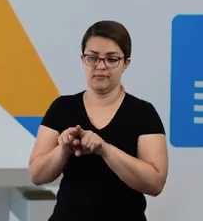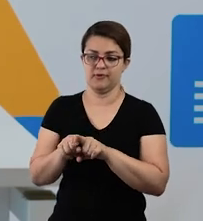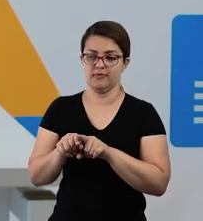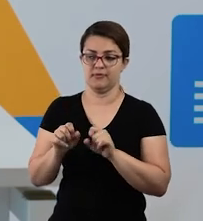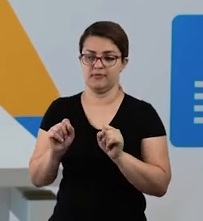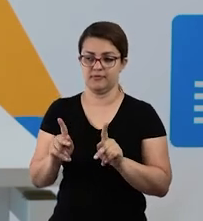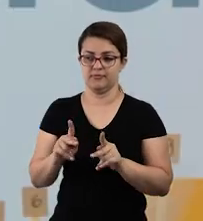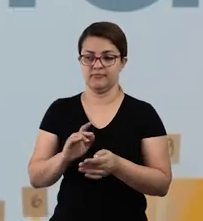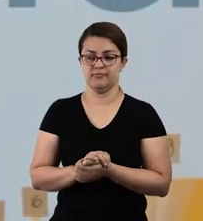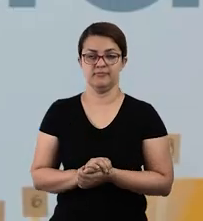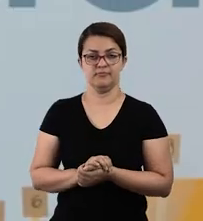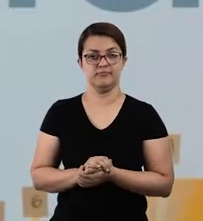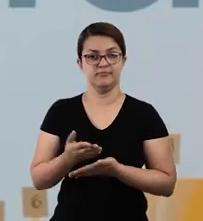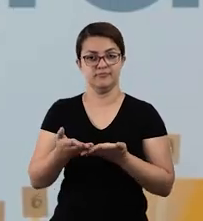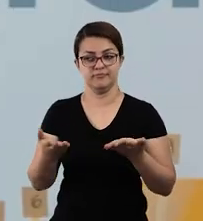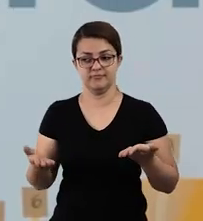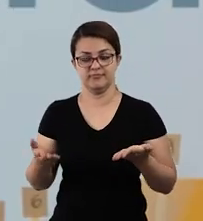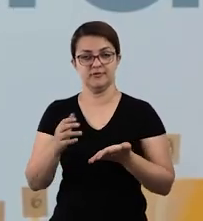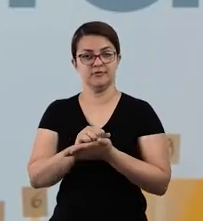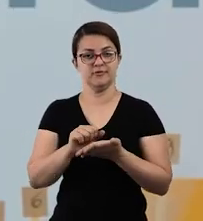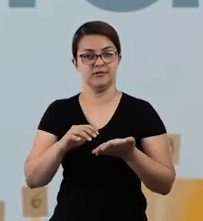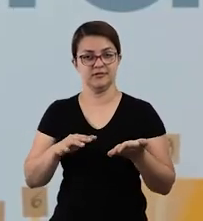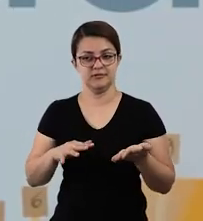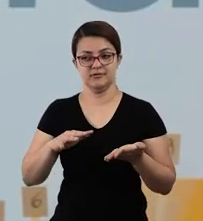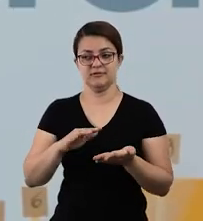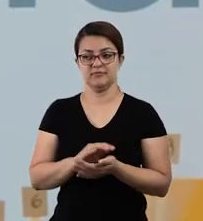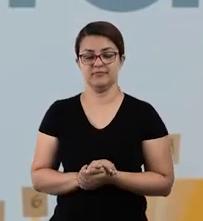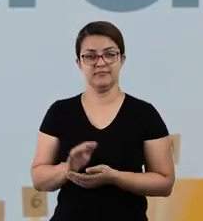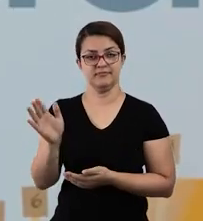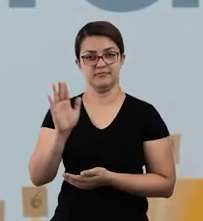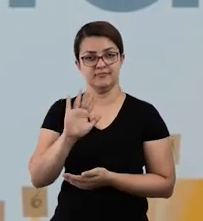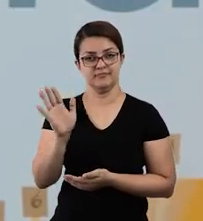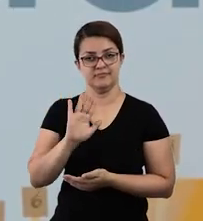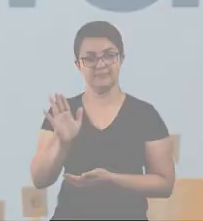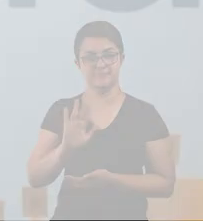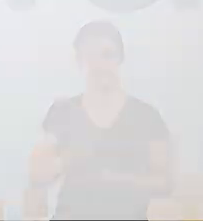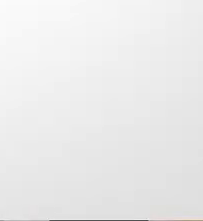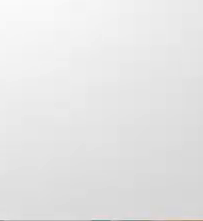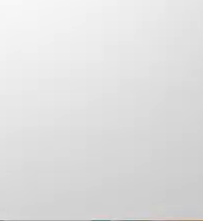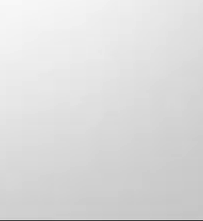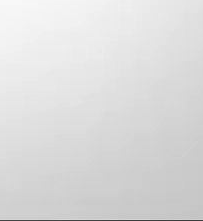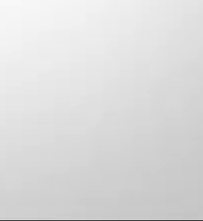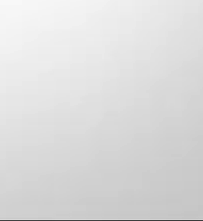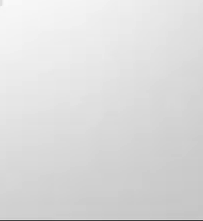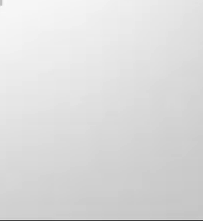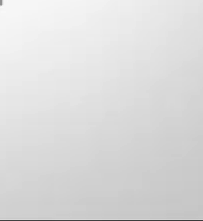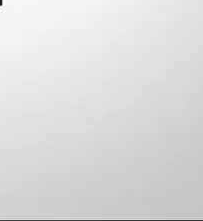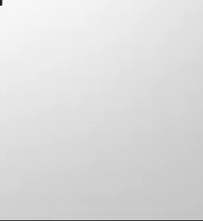números, tá bom? Então foi isso, pessoal. Essas são as atividades e até mais!